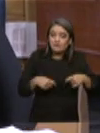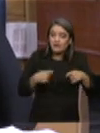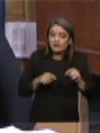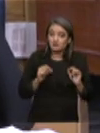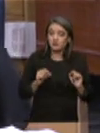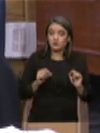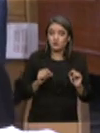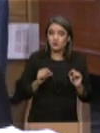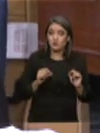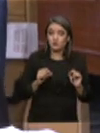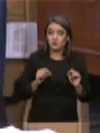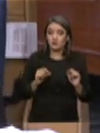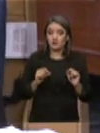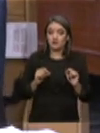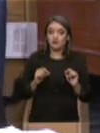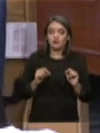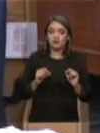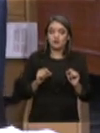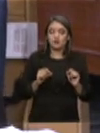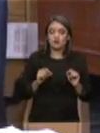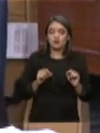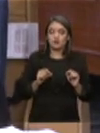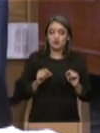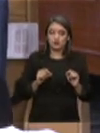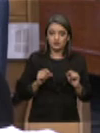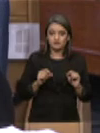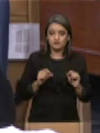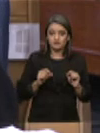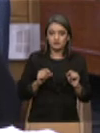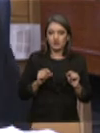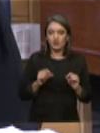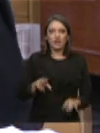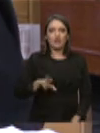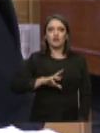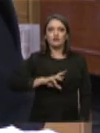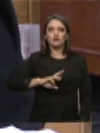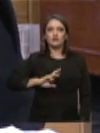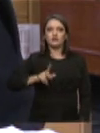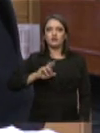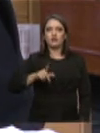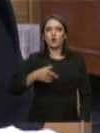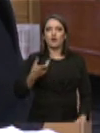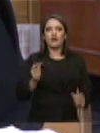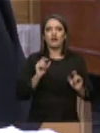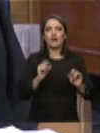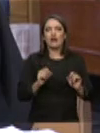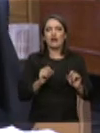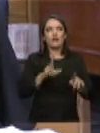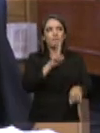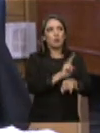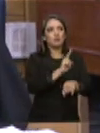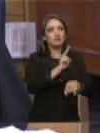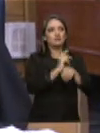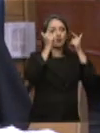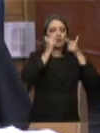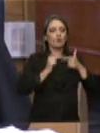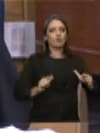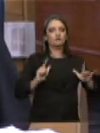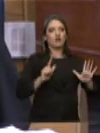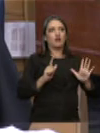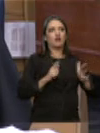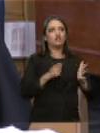bem nítido que a modulação não assegura imunidade tributária alguma. O que nós estamos,